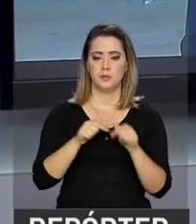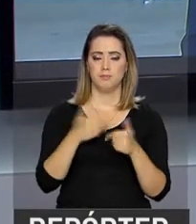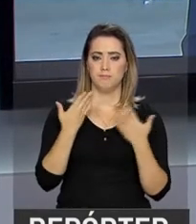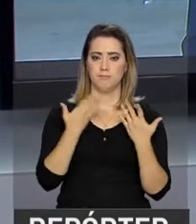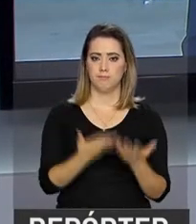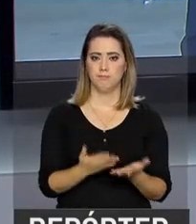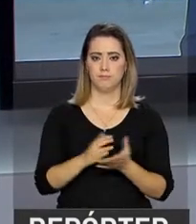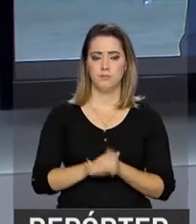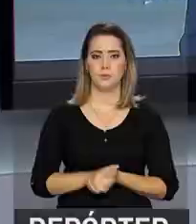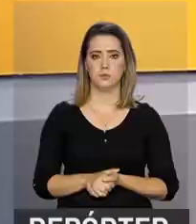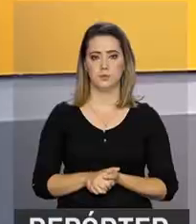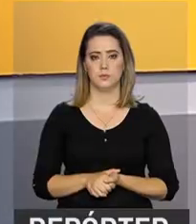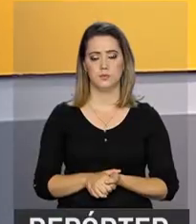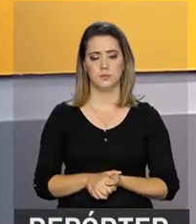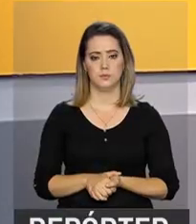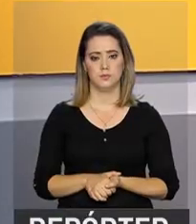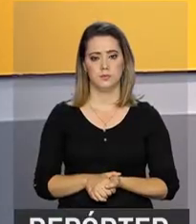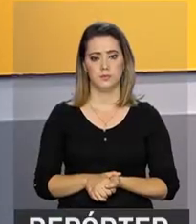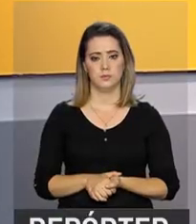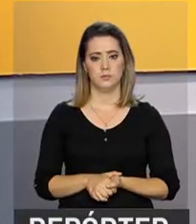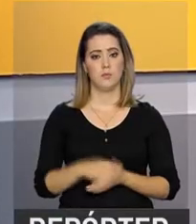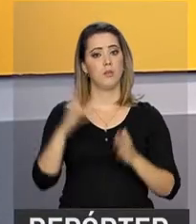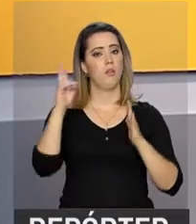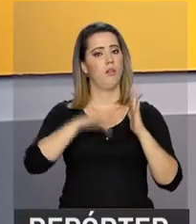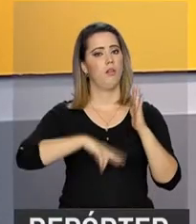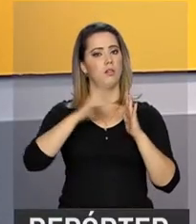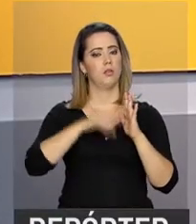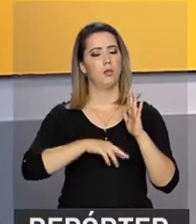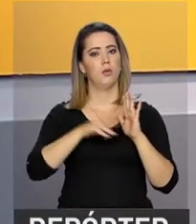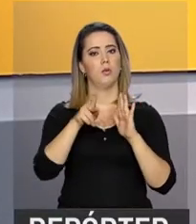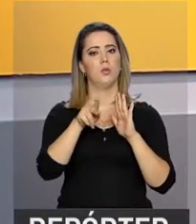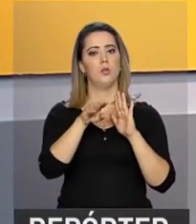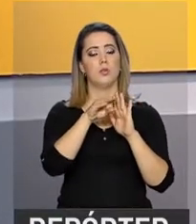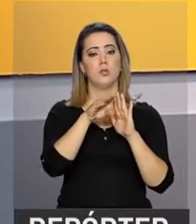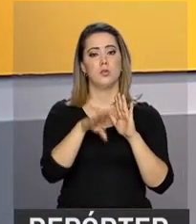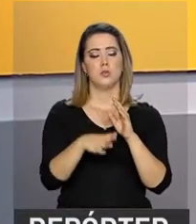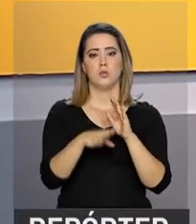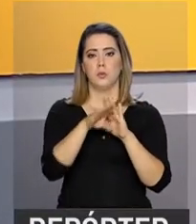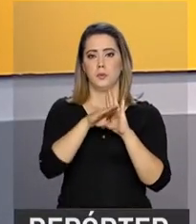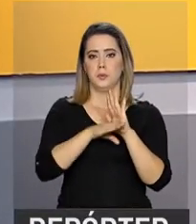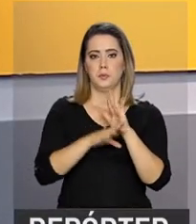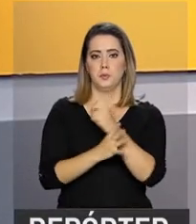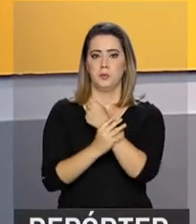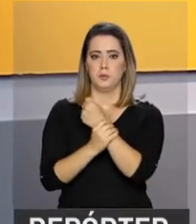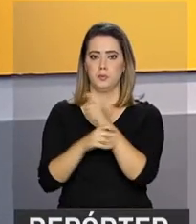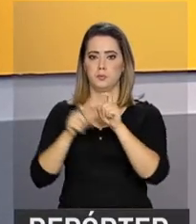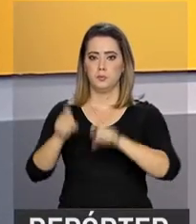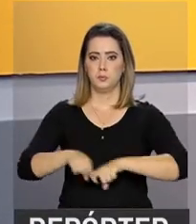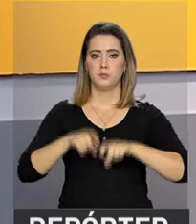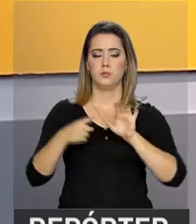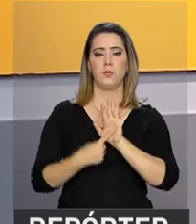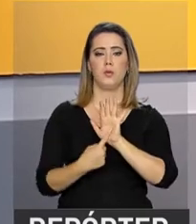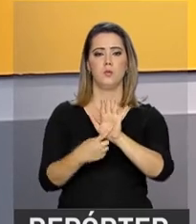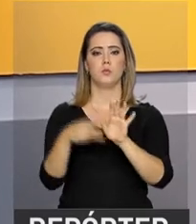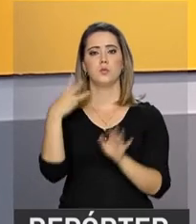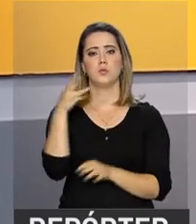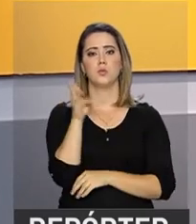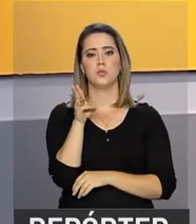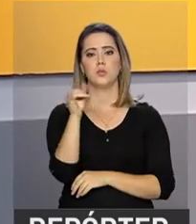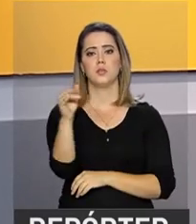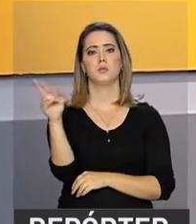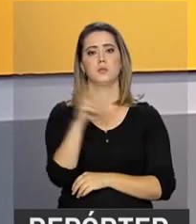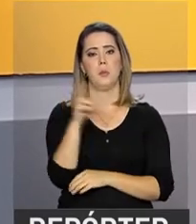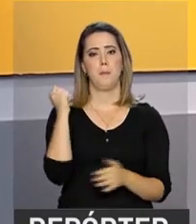você no planalto relatório sobre o programa de seguro rural mostrou que 3 bilhões de reais foram pagos pelo governo